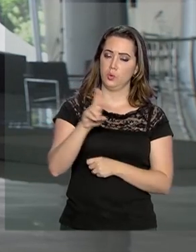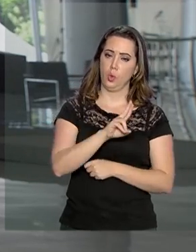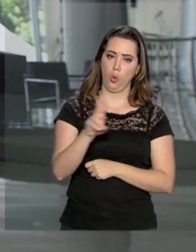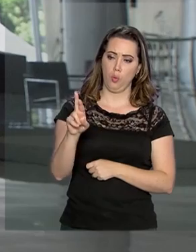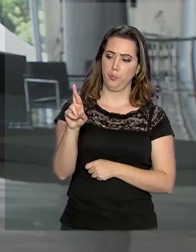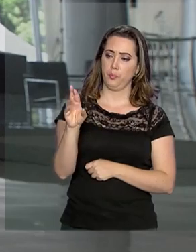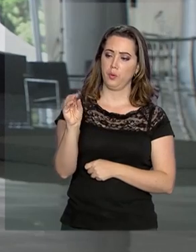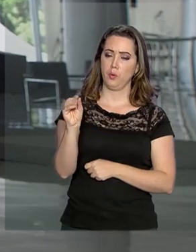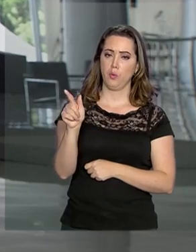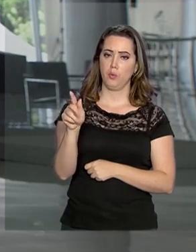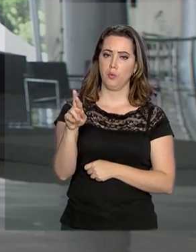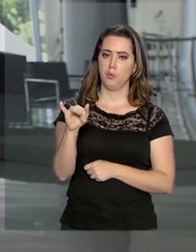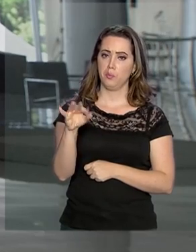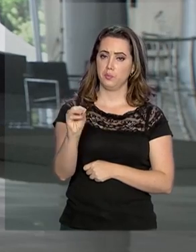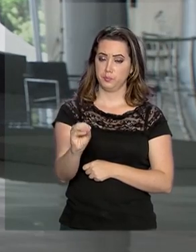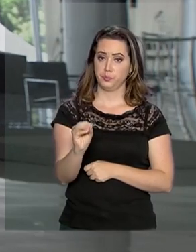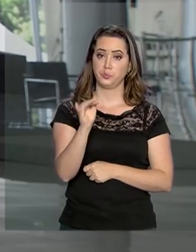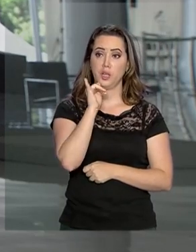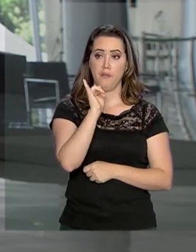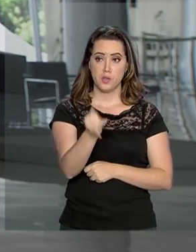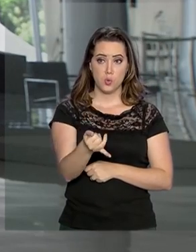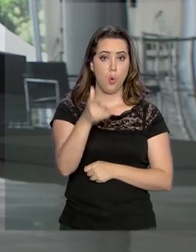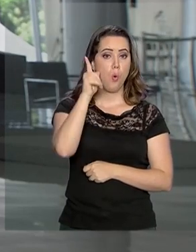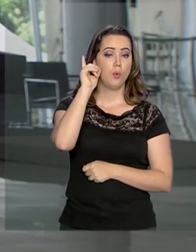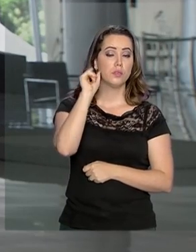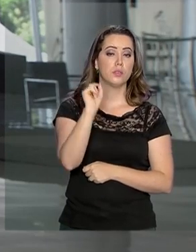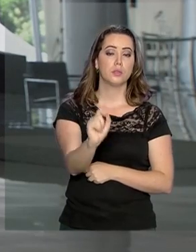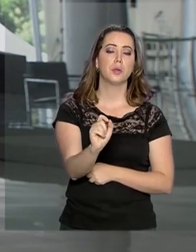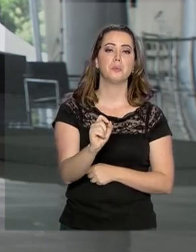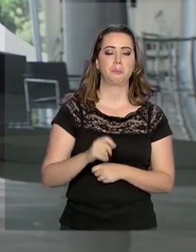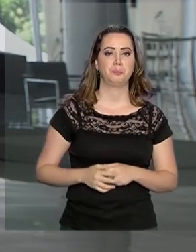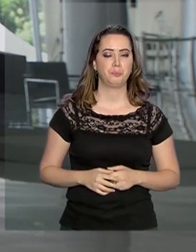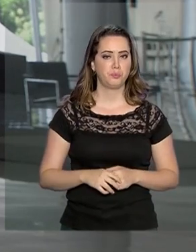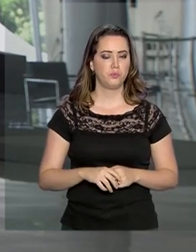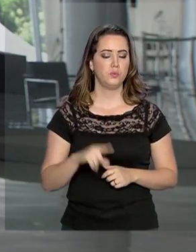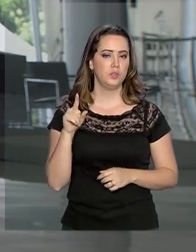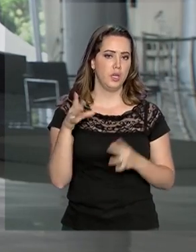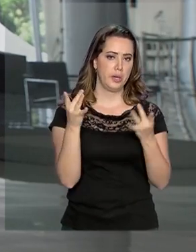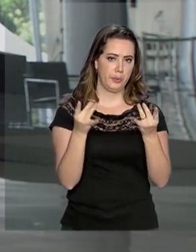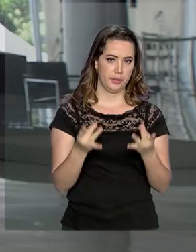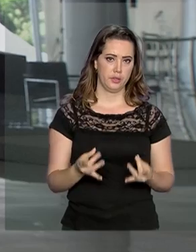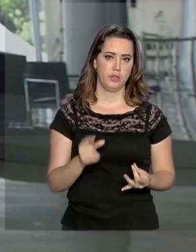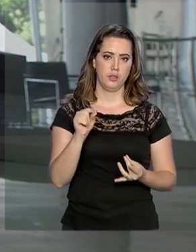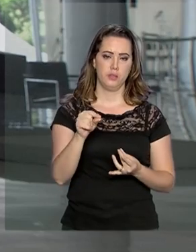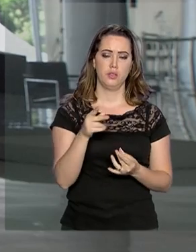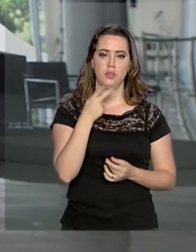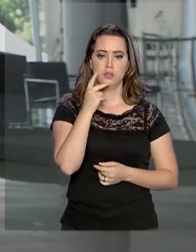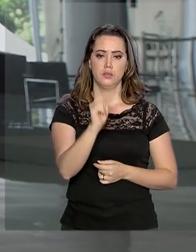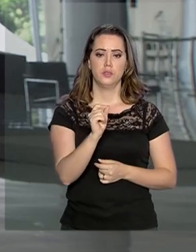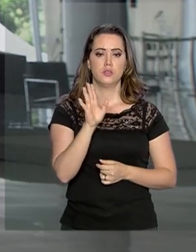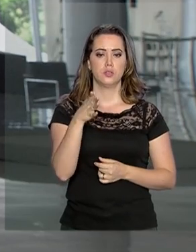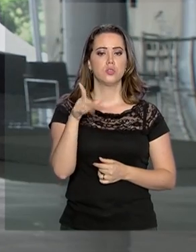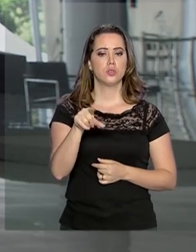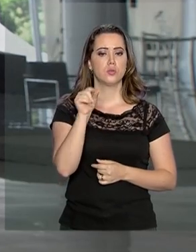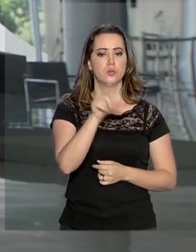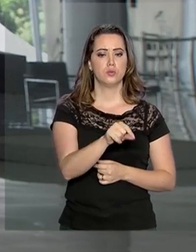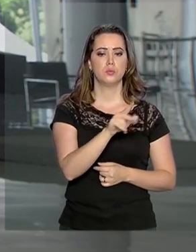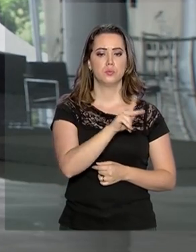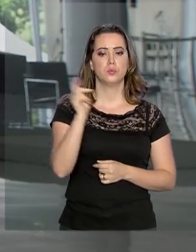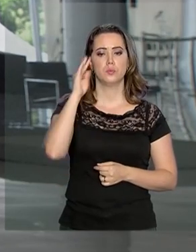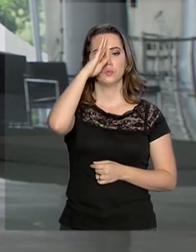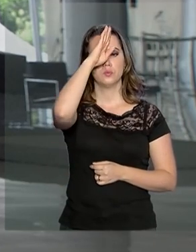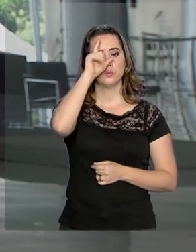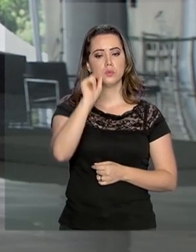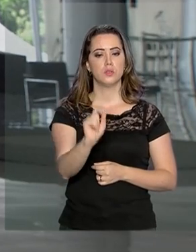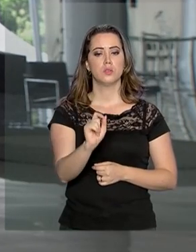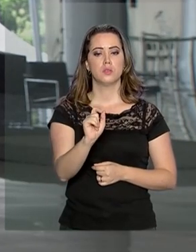Marinho Lembrando que o que foi informado ontem e que é o detalhe assim a respeito dessa reforma do que já foi selecionado pelo presidente